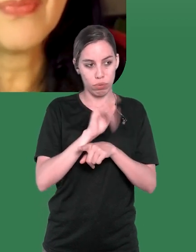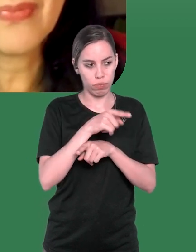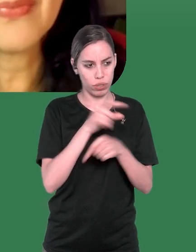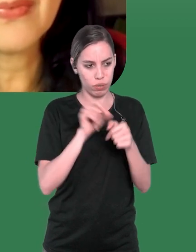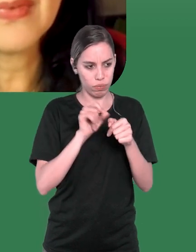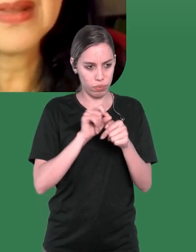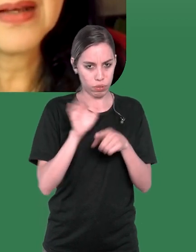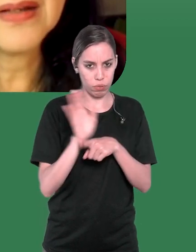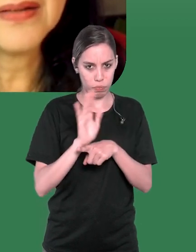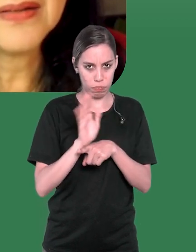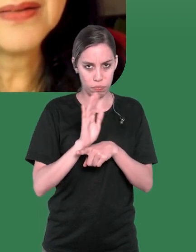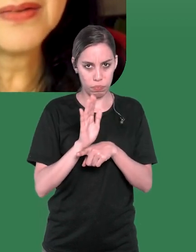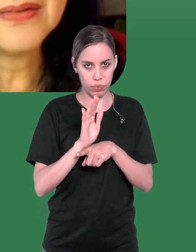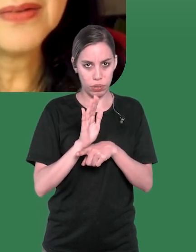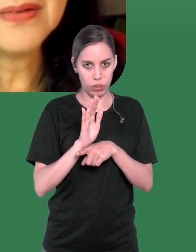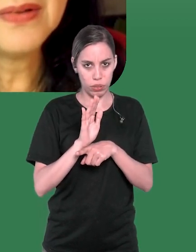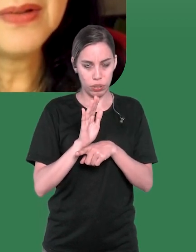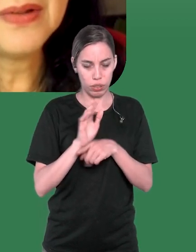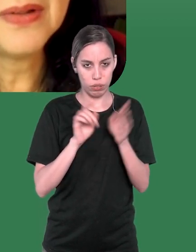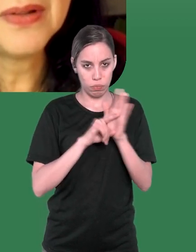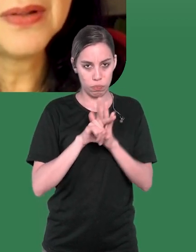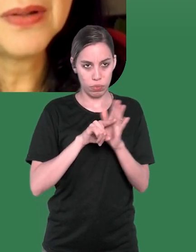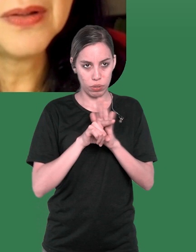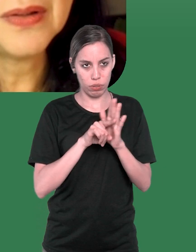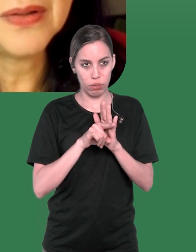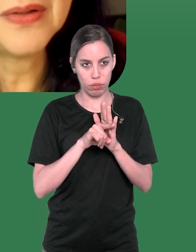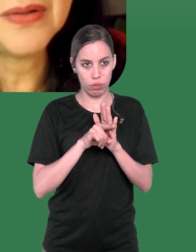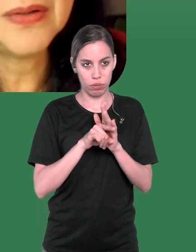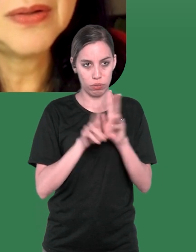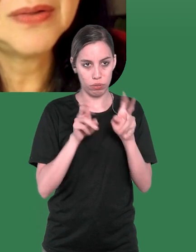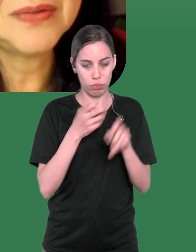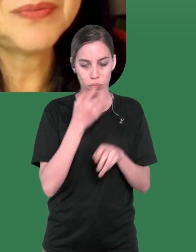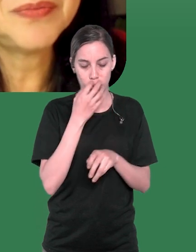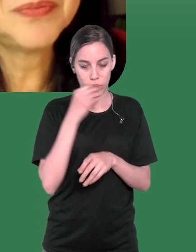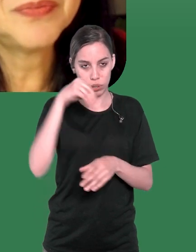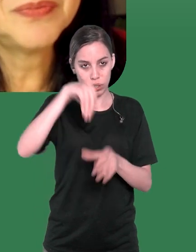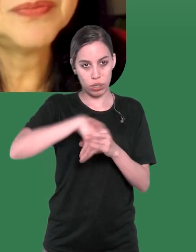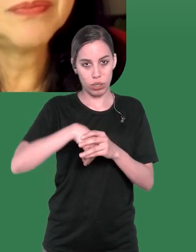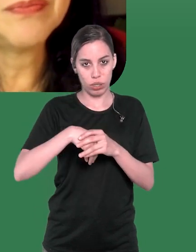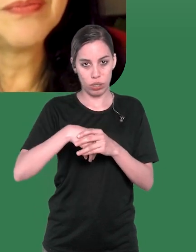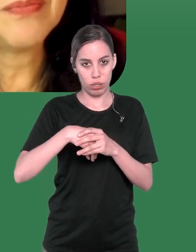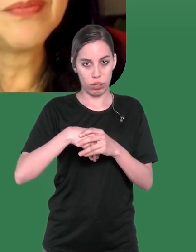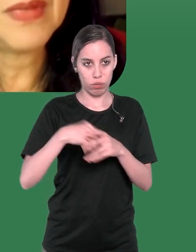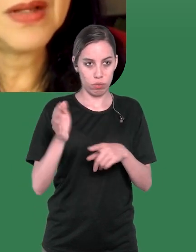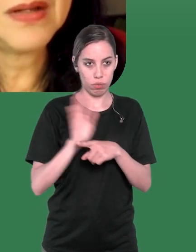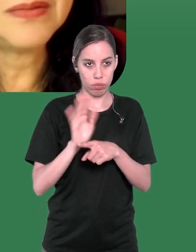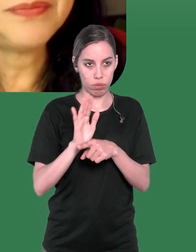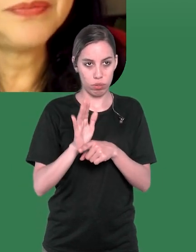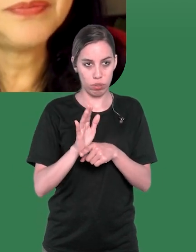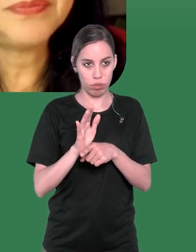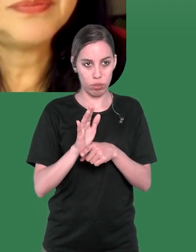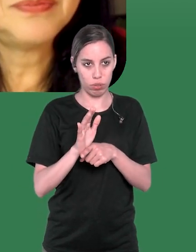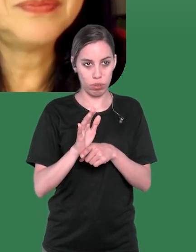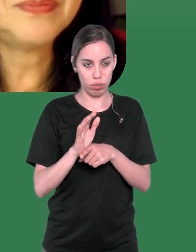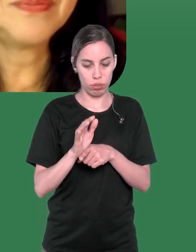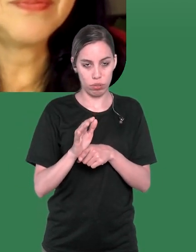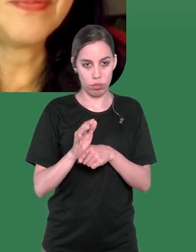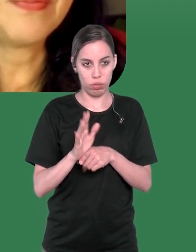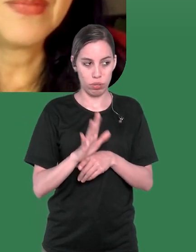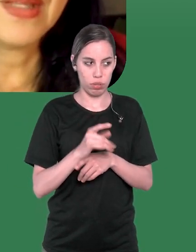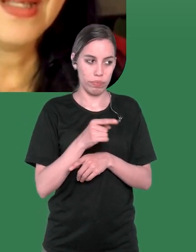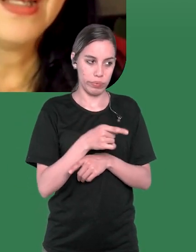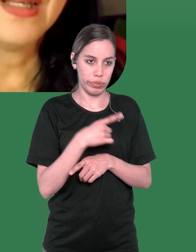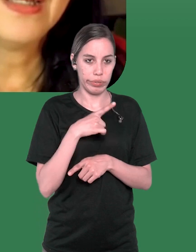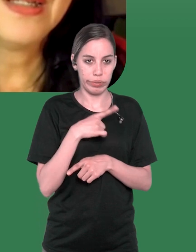uma pesquisa também dos animais, sobretudo os cachorros, no cinema. Você que tem essa especialidade também, né,